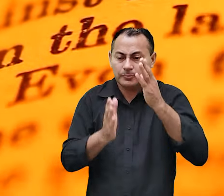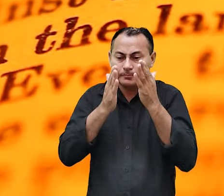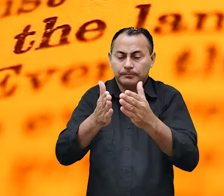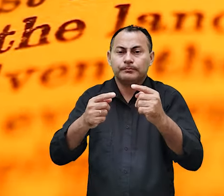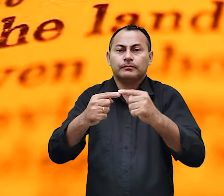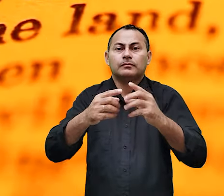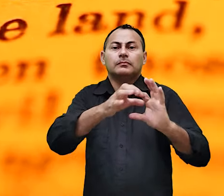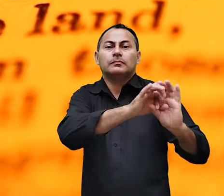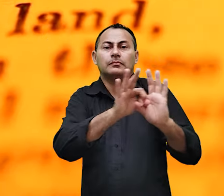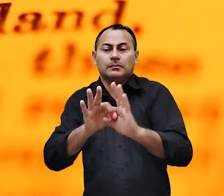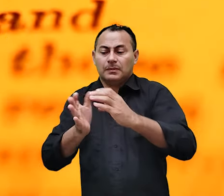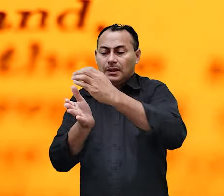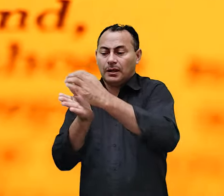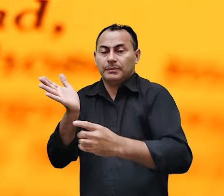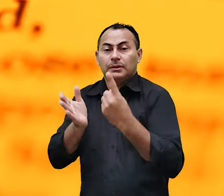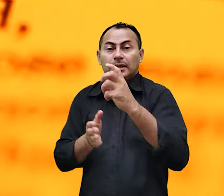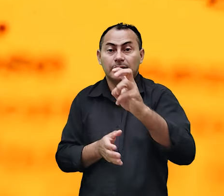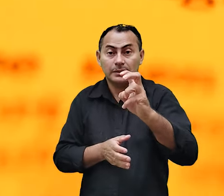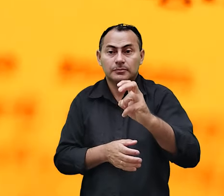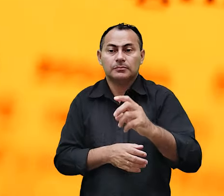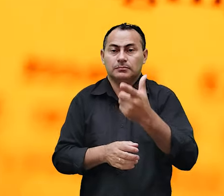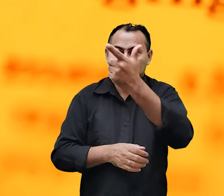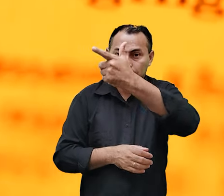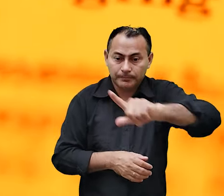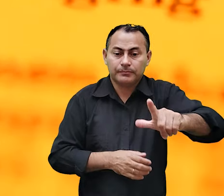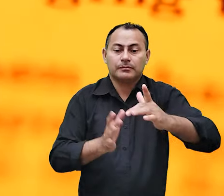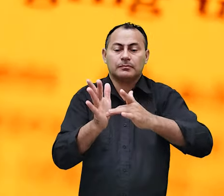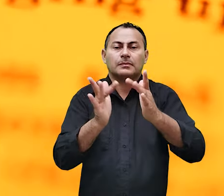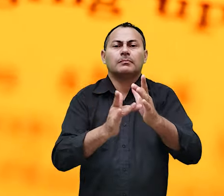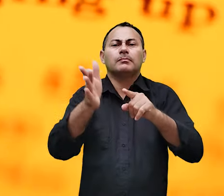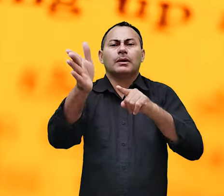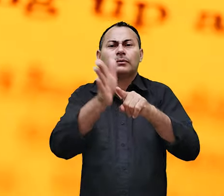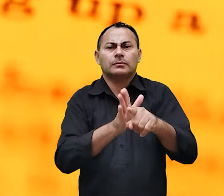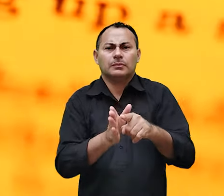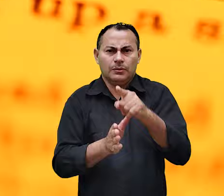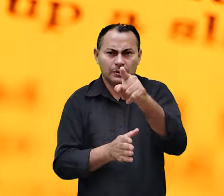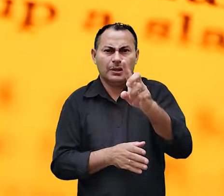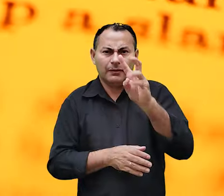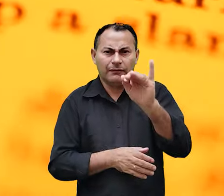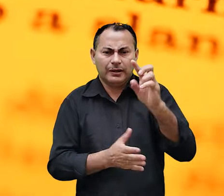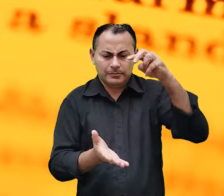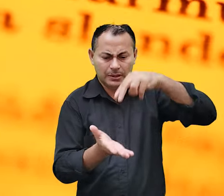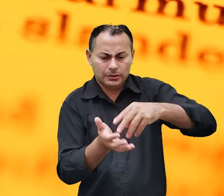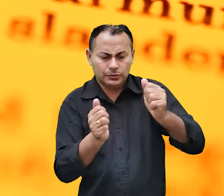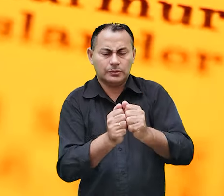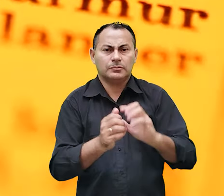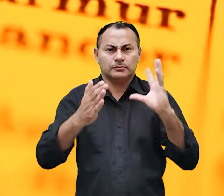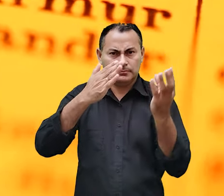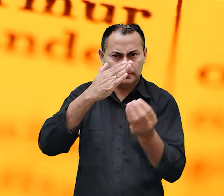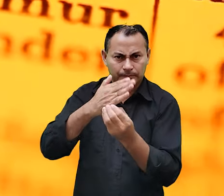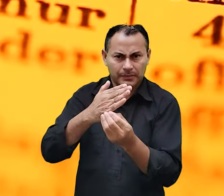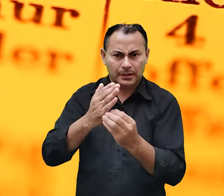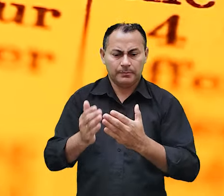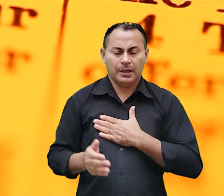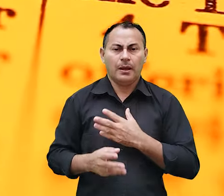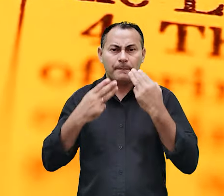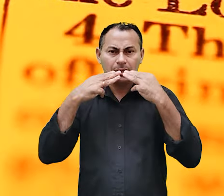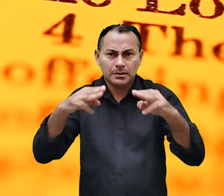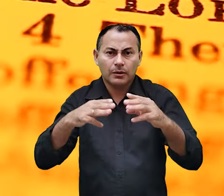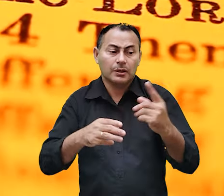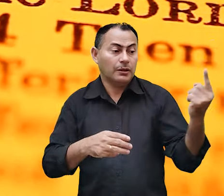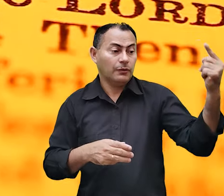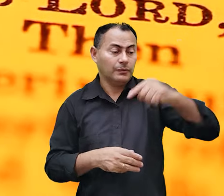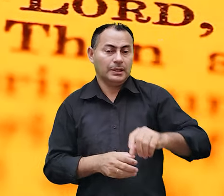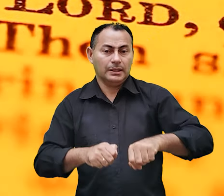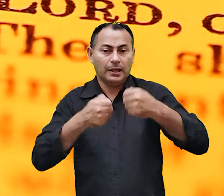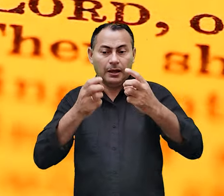dessa parábola se encaixa no contexto do capítulo 15. Novamente Jesus está perguntando, você vai participar comigo da implementação da